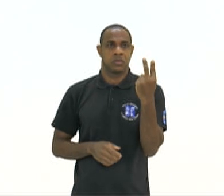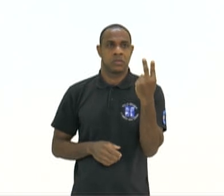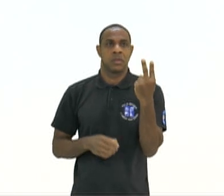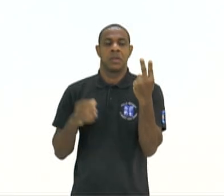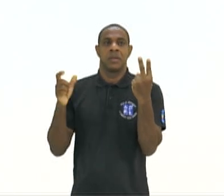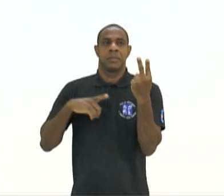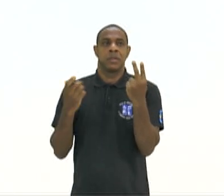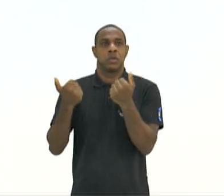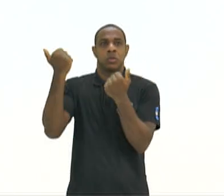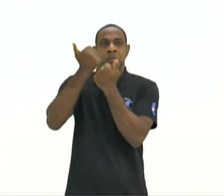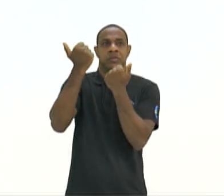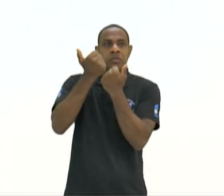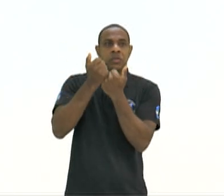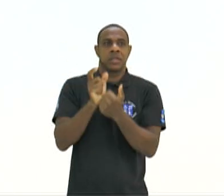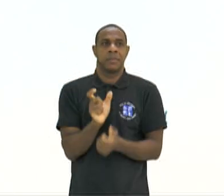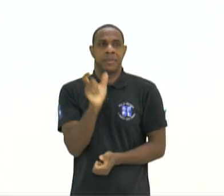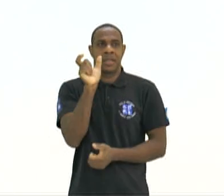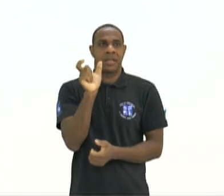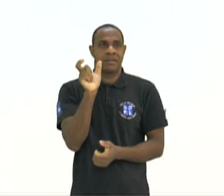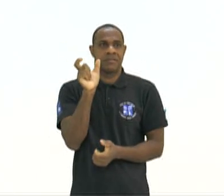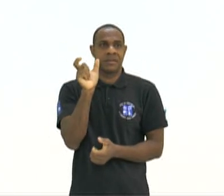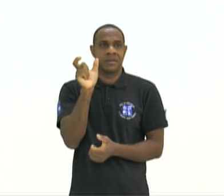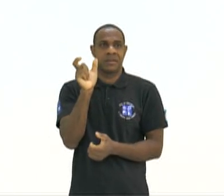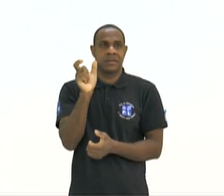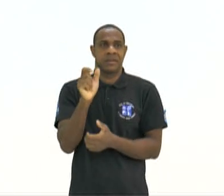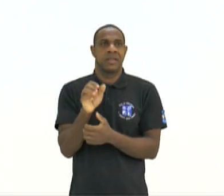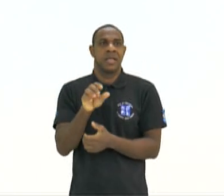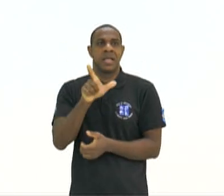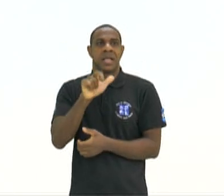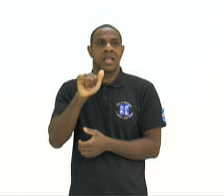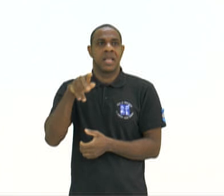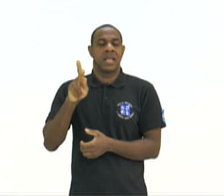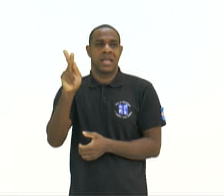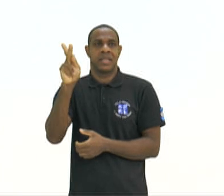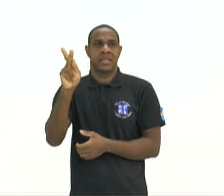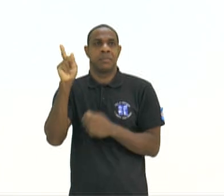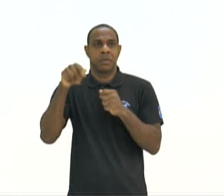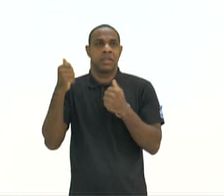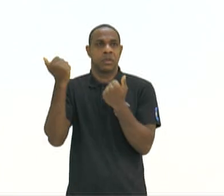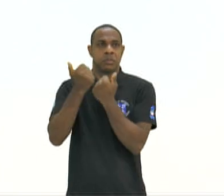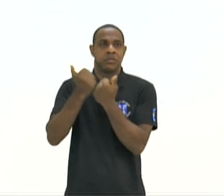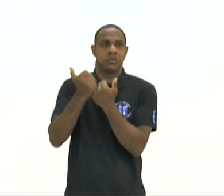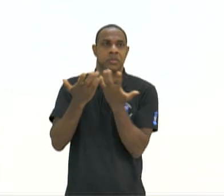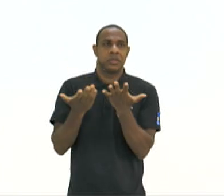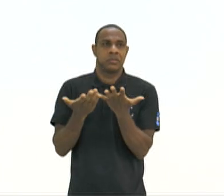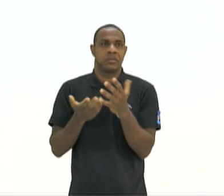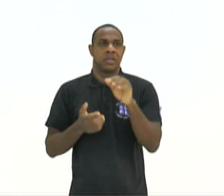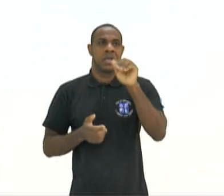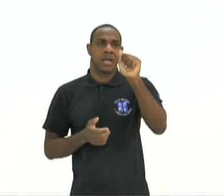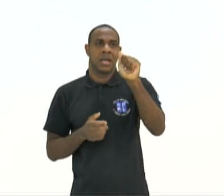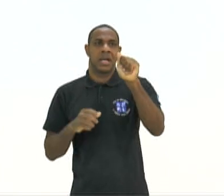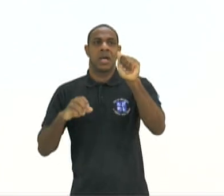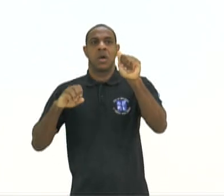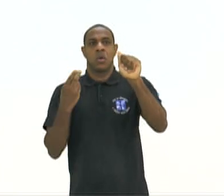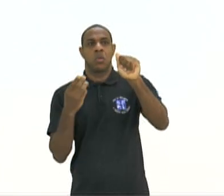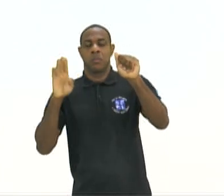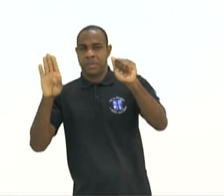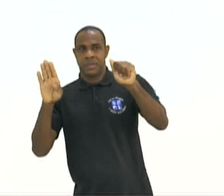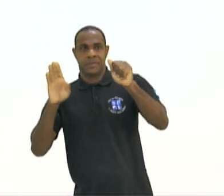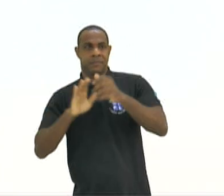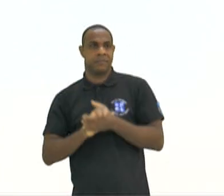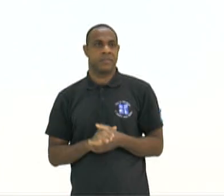such. E not as good as real sport that they imitate. Não tão bom quanto os jogos ou o esporte que ele